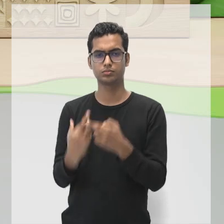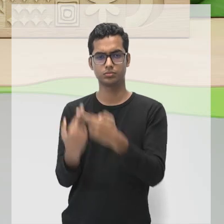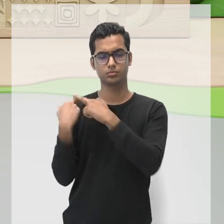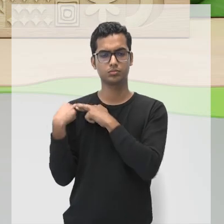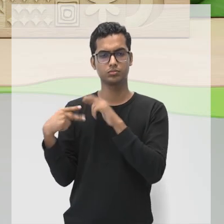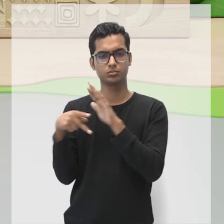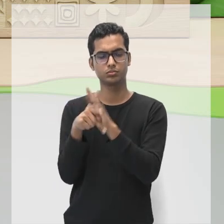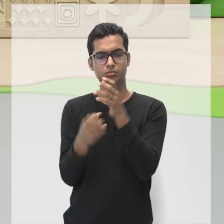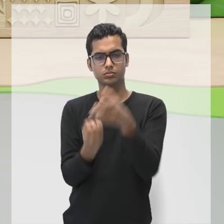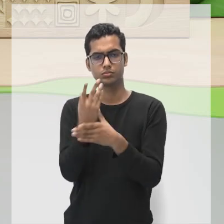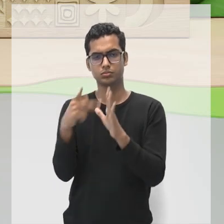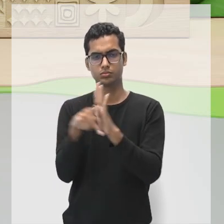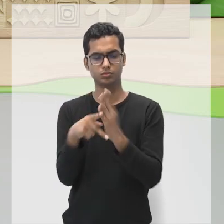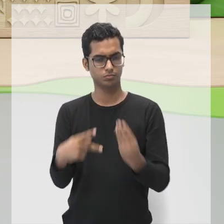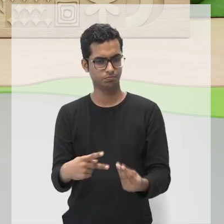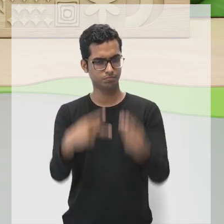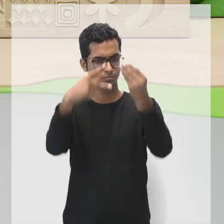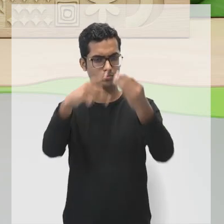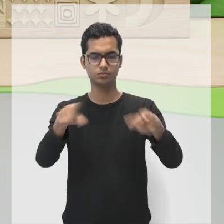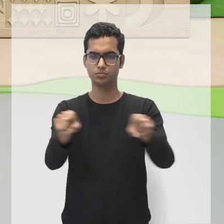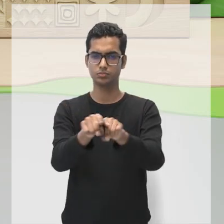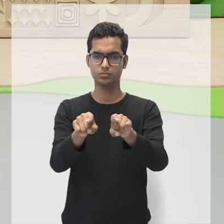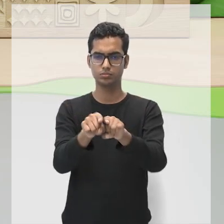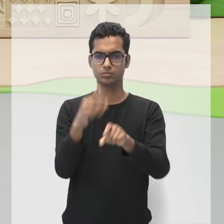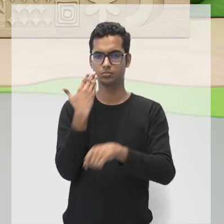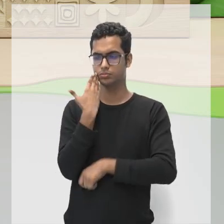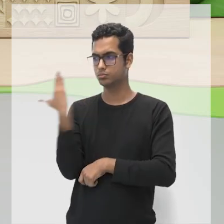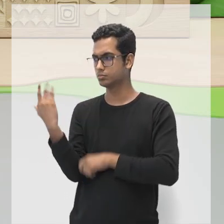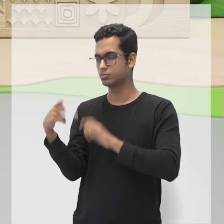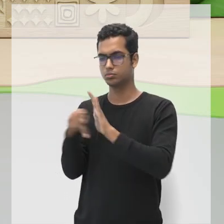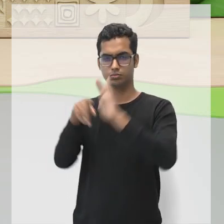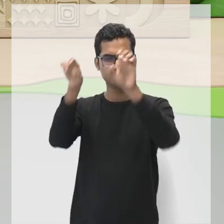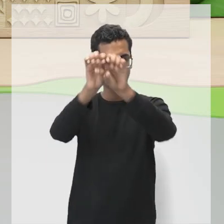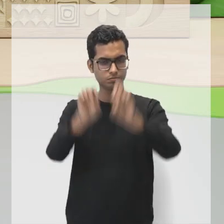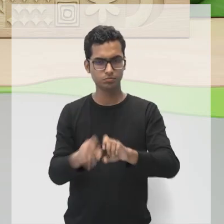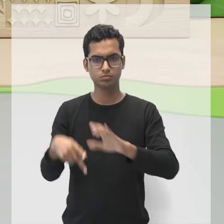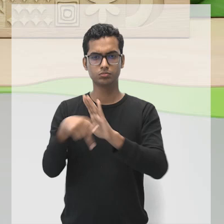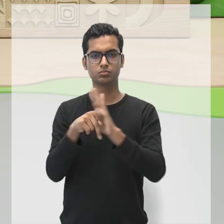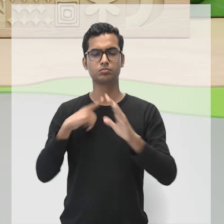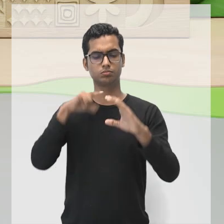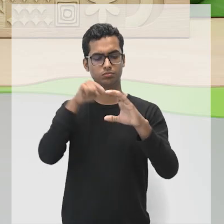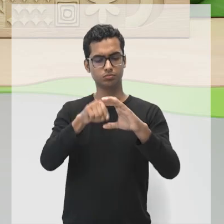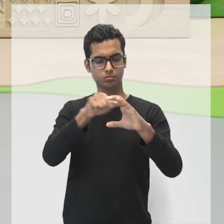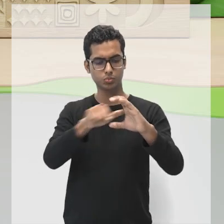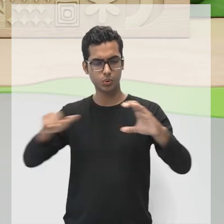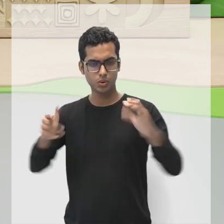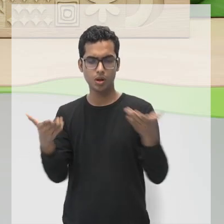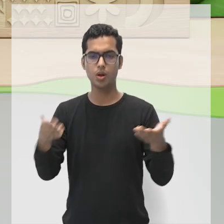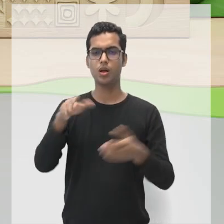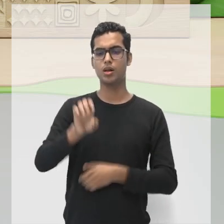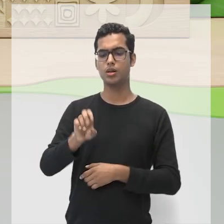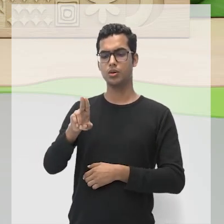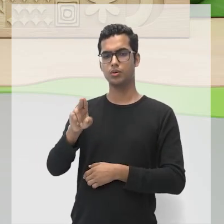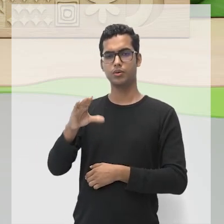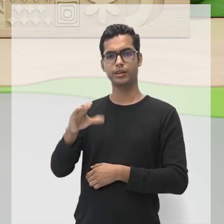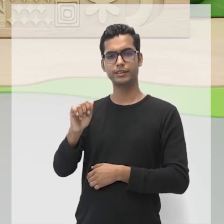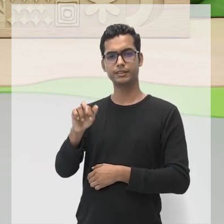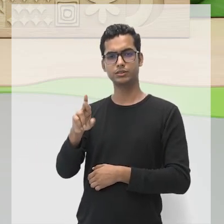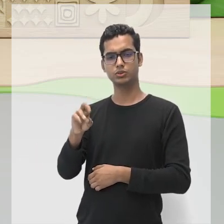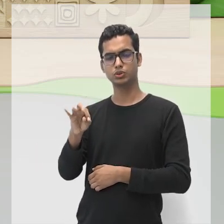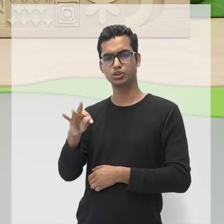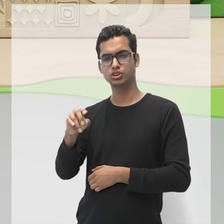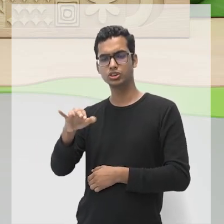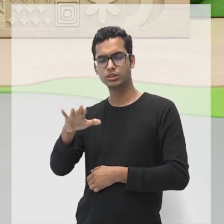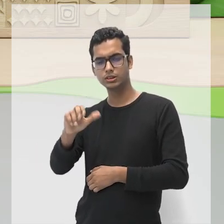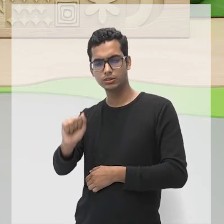Então, essas são as partes de uma célula procariótica. E a célula eucariótica,